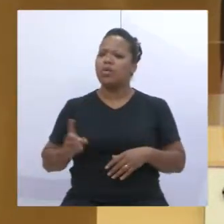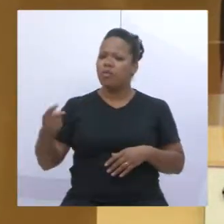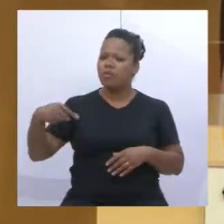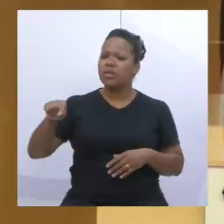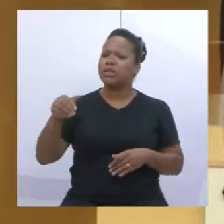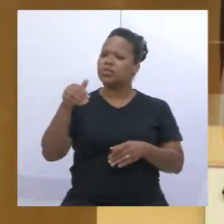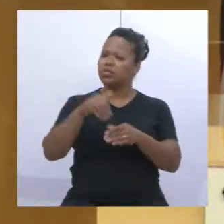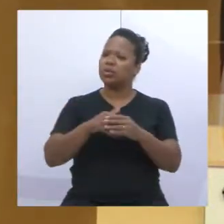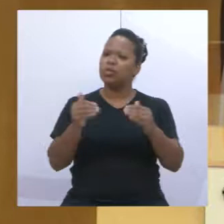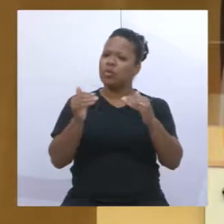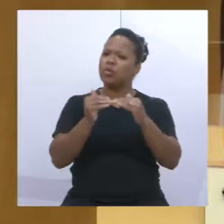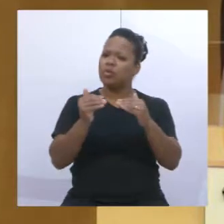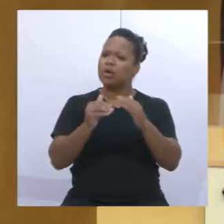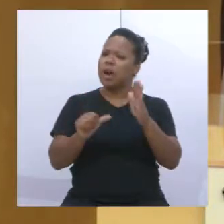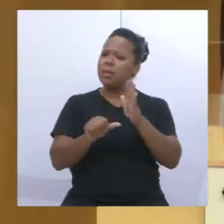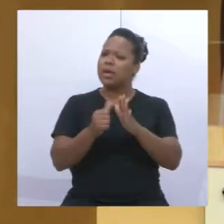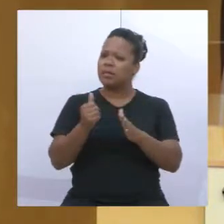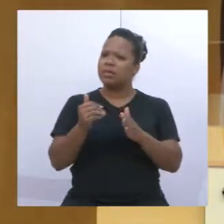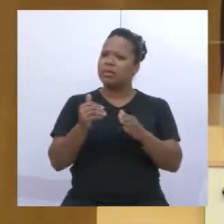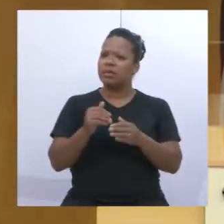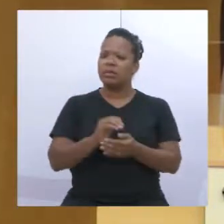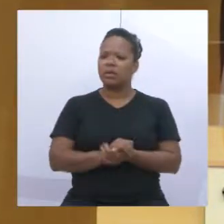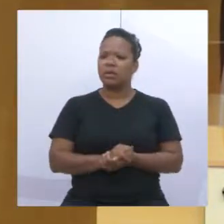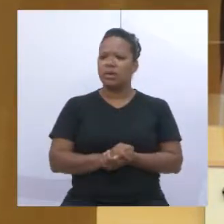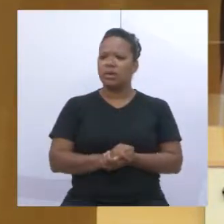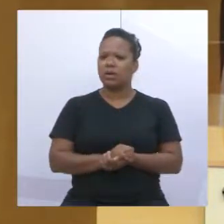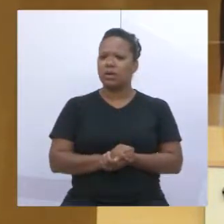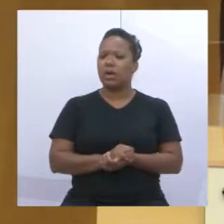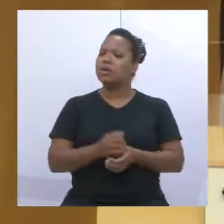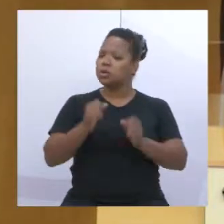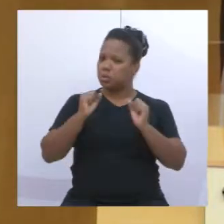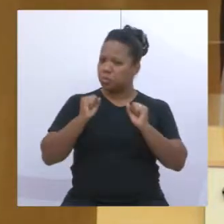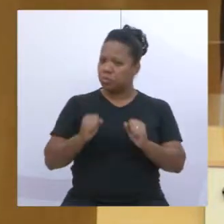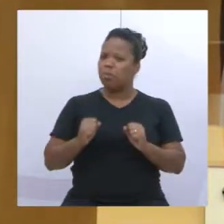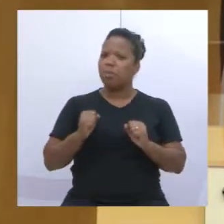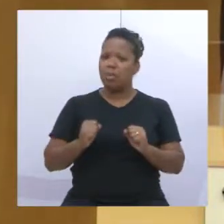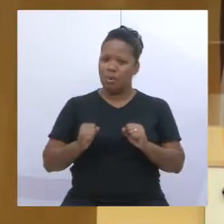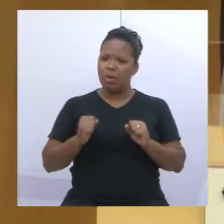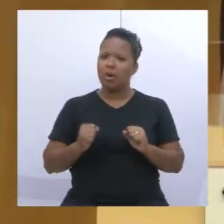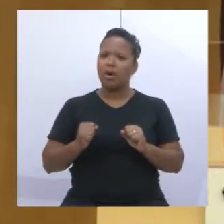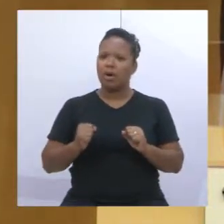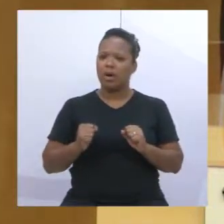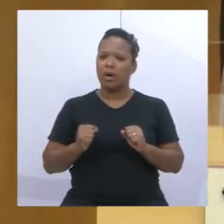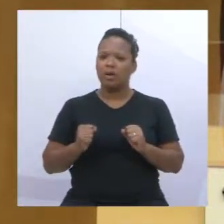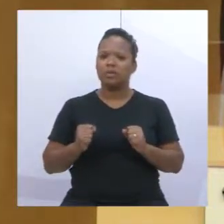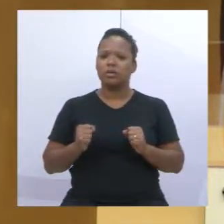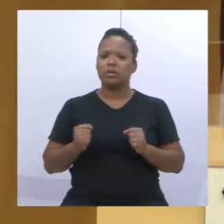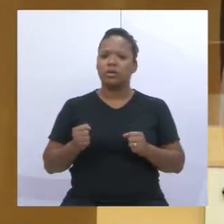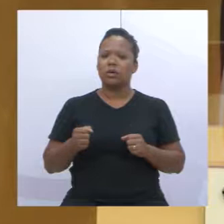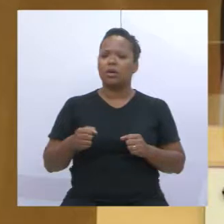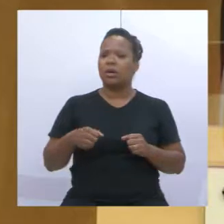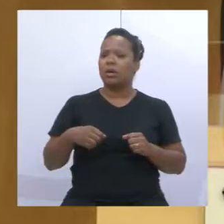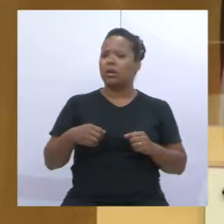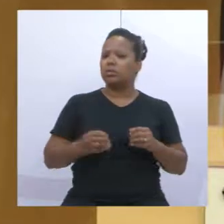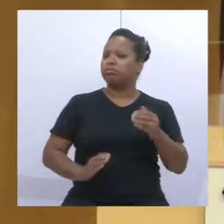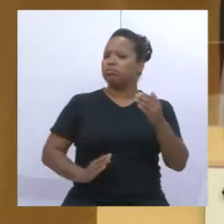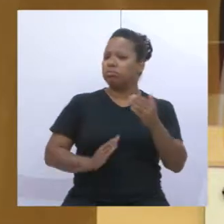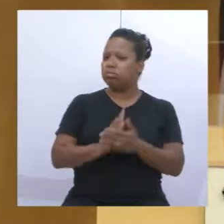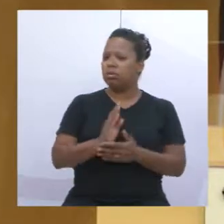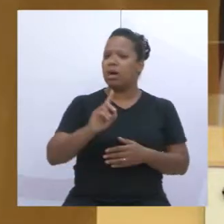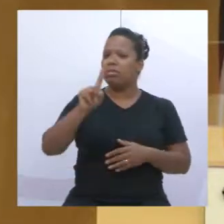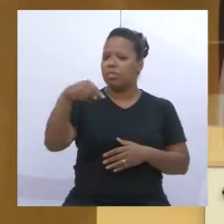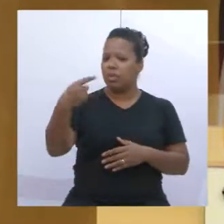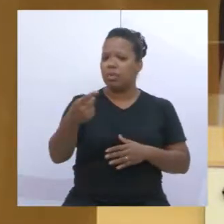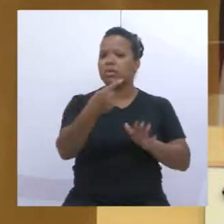por unanimidade na primeira votação, mas esse é o trâmite, a gente pode aprovar, o projeto ele pode ser sancionado, vetado, você